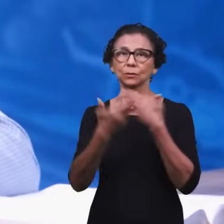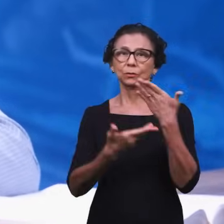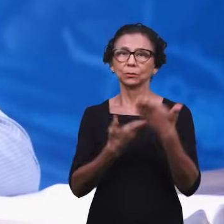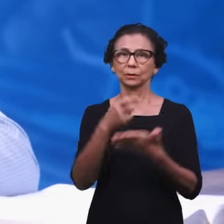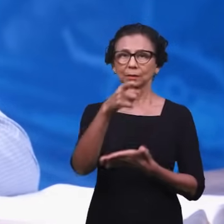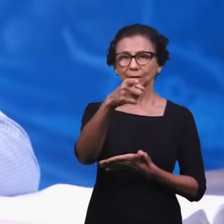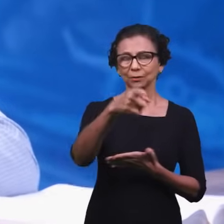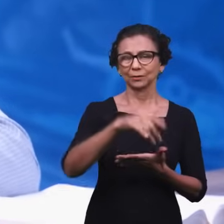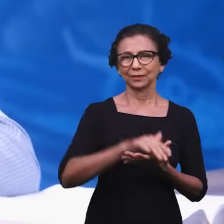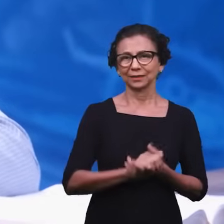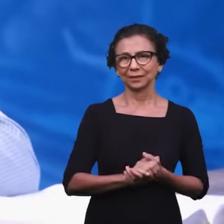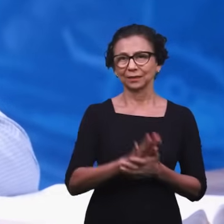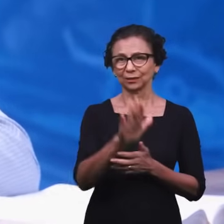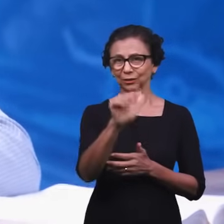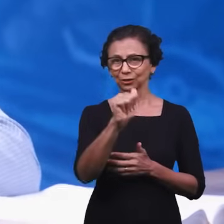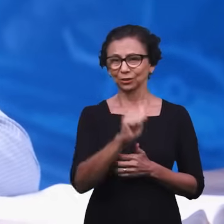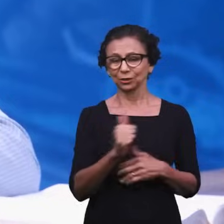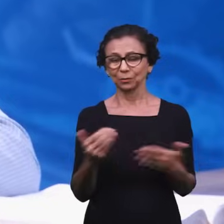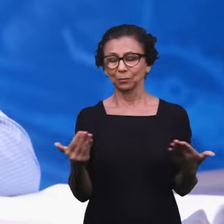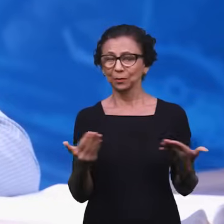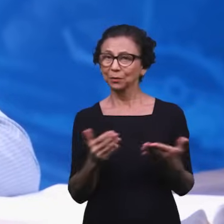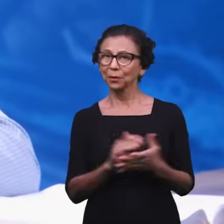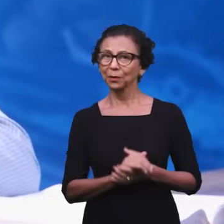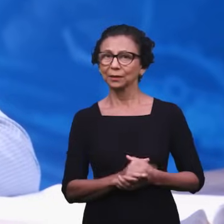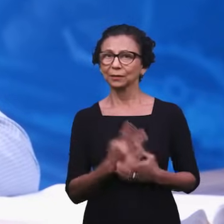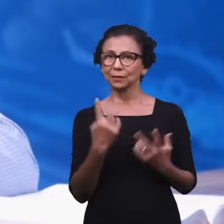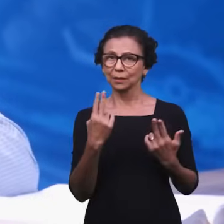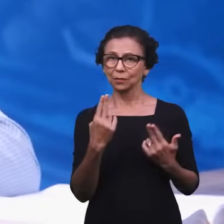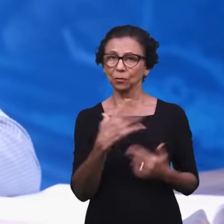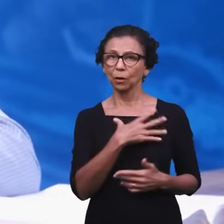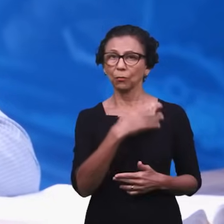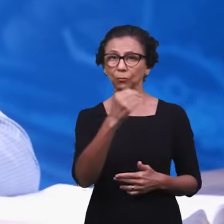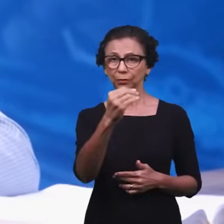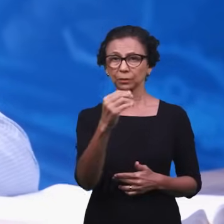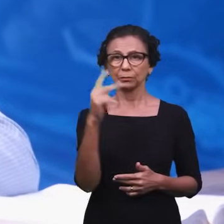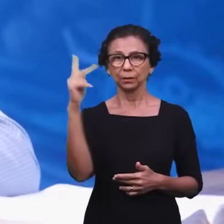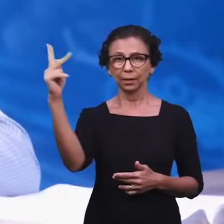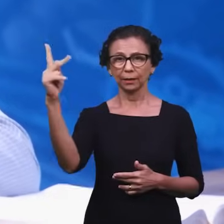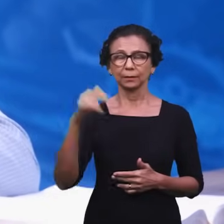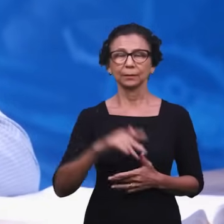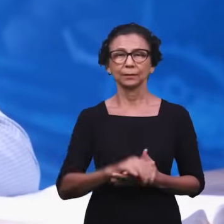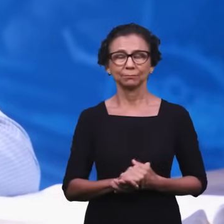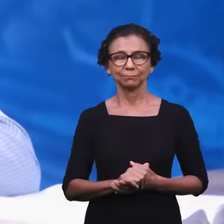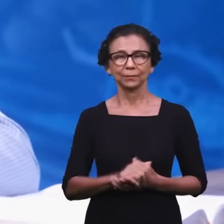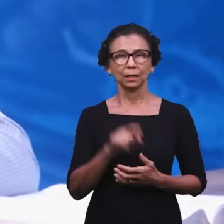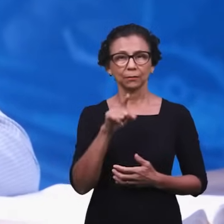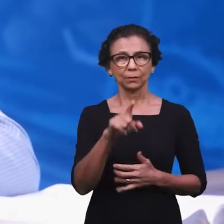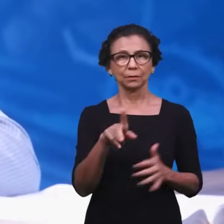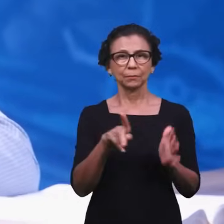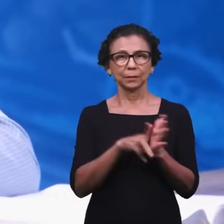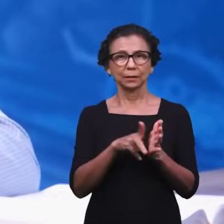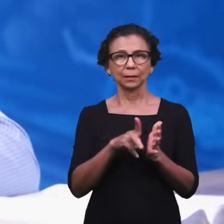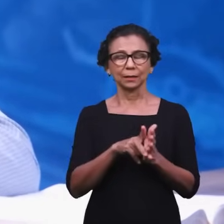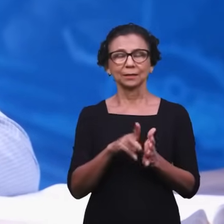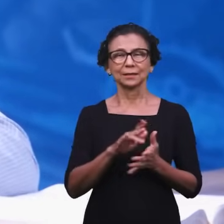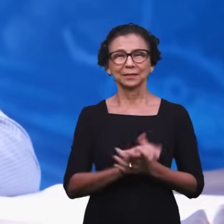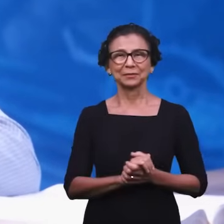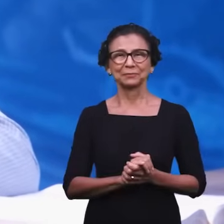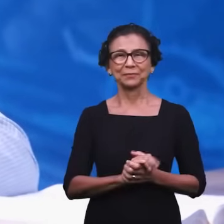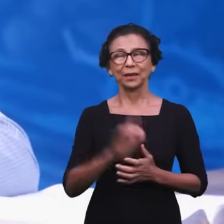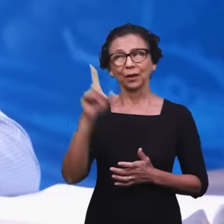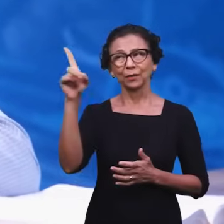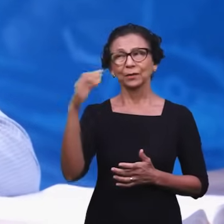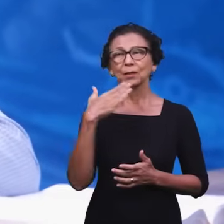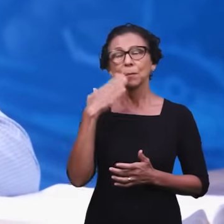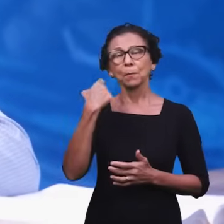está te chamando Glória a como Deus. um filho. Graças Um a filho Deus. que pertence a um Pai tão bom, um Pai